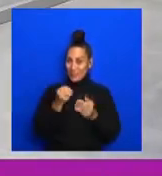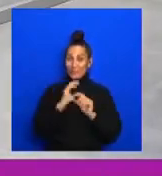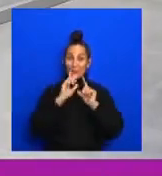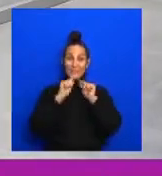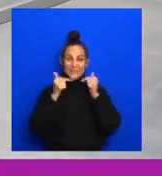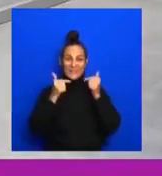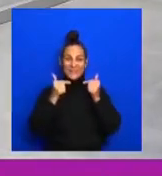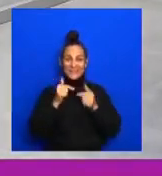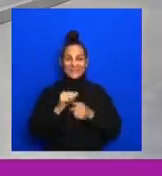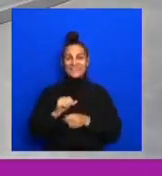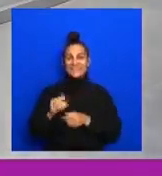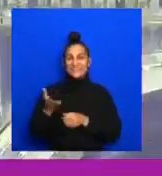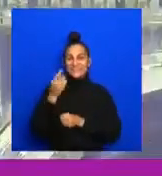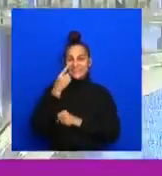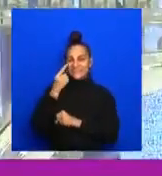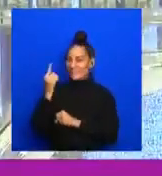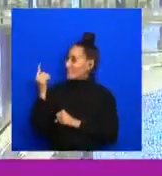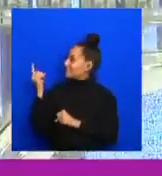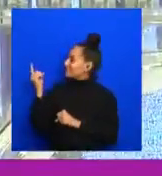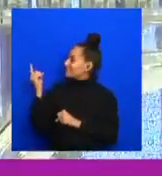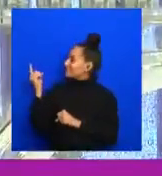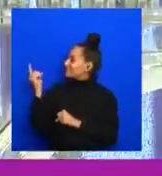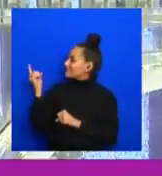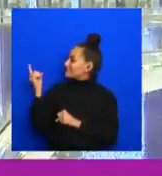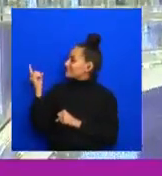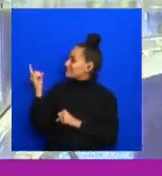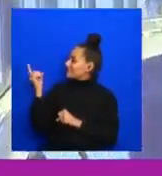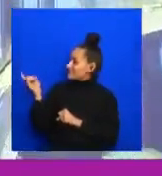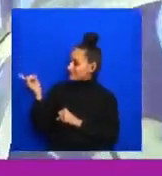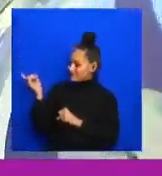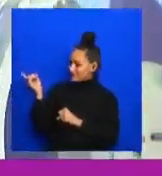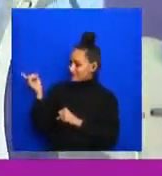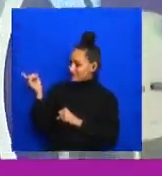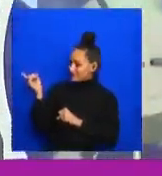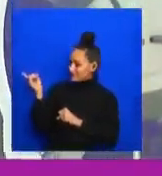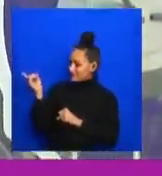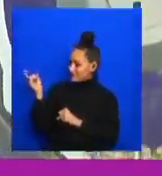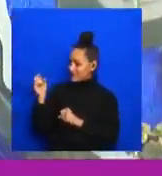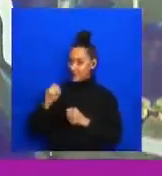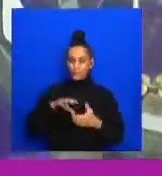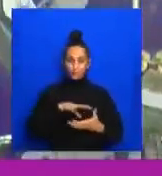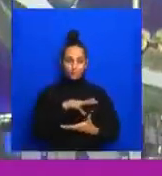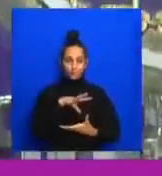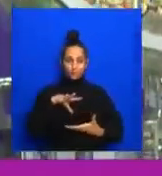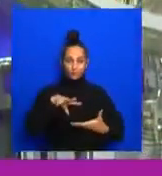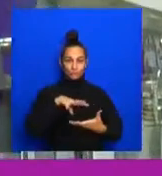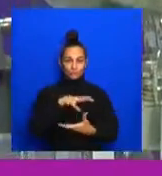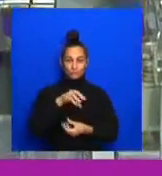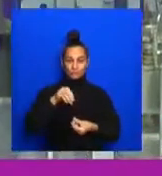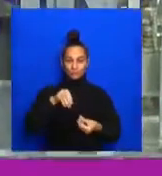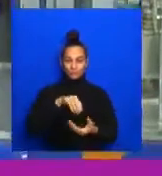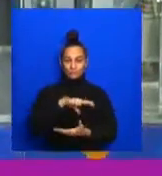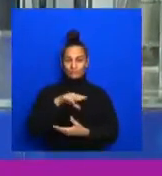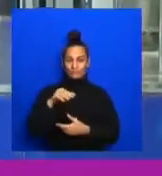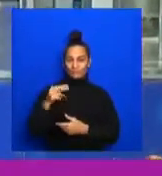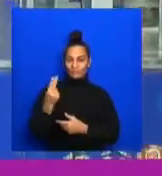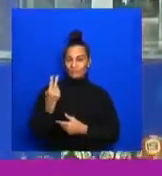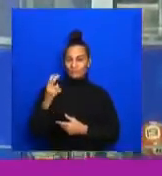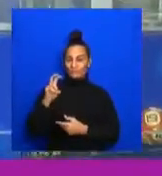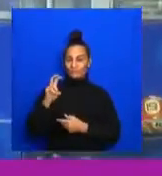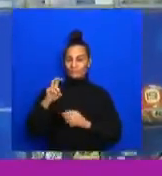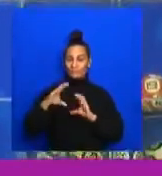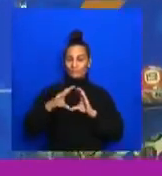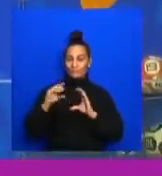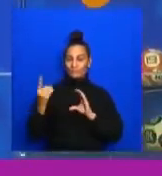Boa sorte. Bolas posicionadas, valendo. Globo carregado, embaralhando. 25